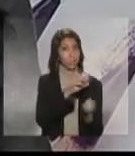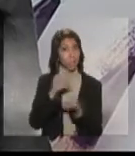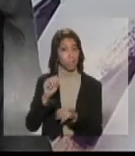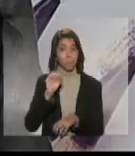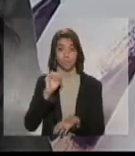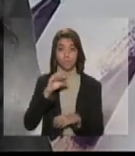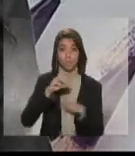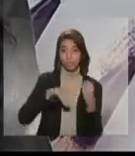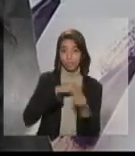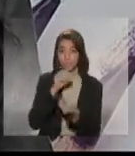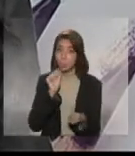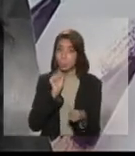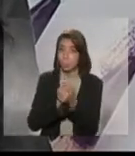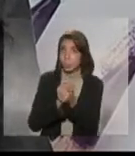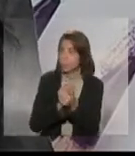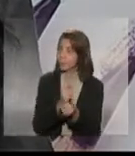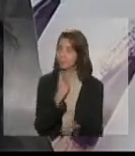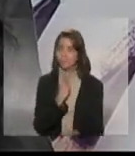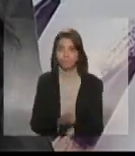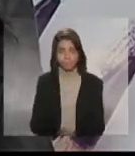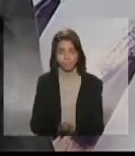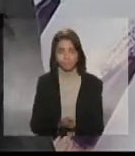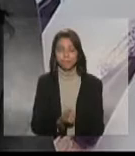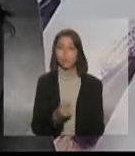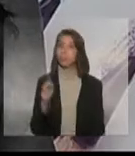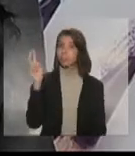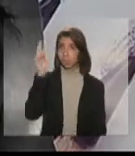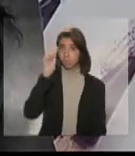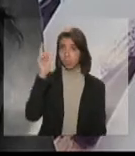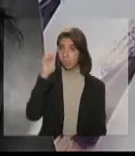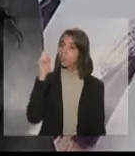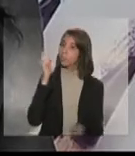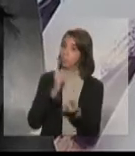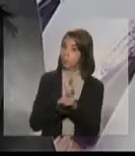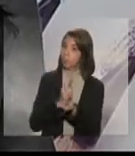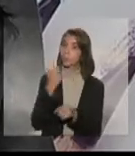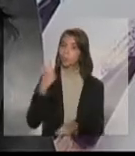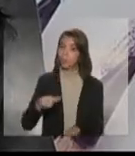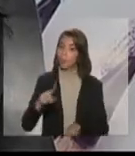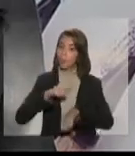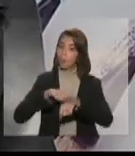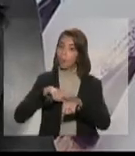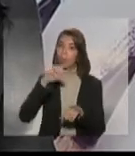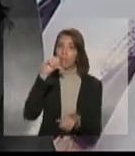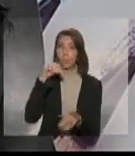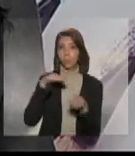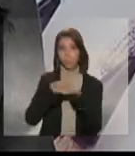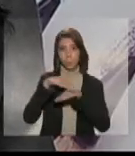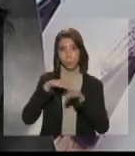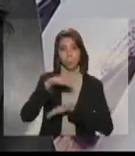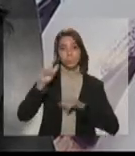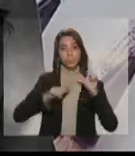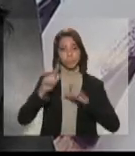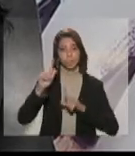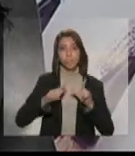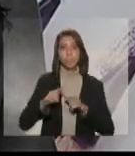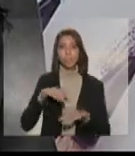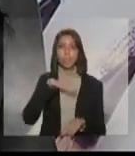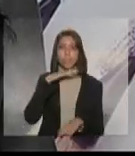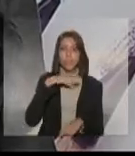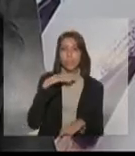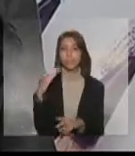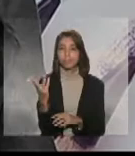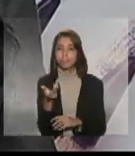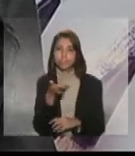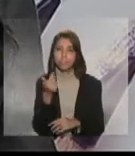educação se você não se envolver não rola e na segunda feira encontra que as nove horas da noite para um programa cheio